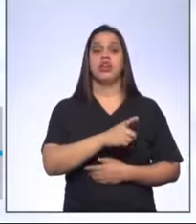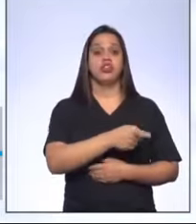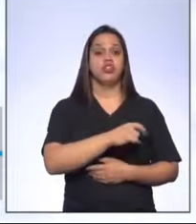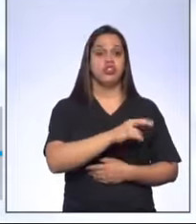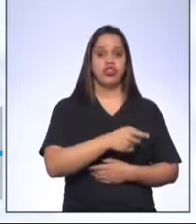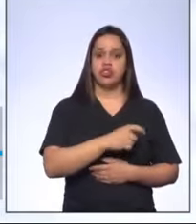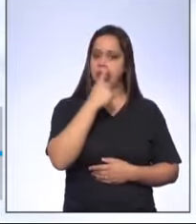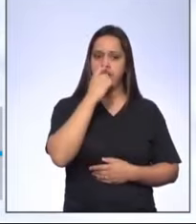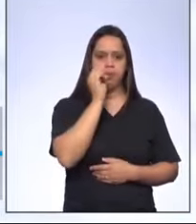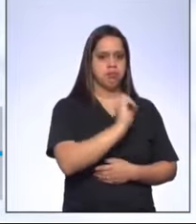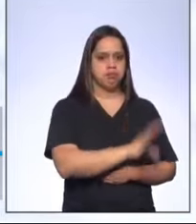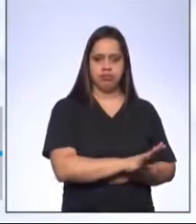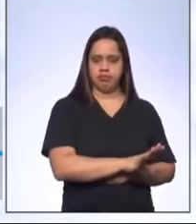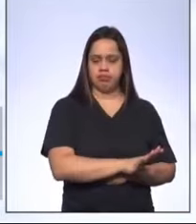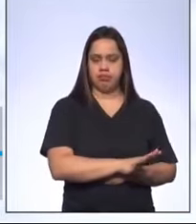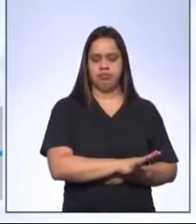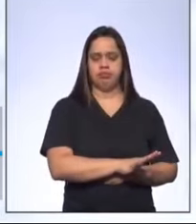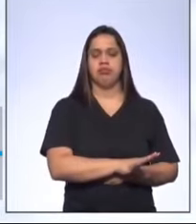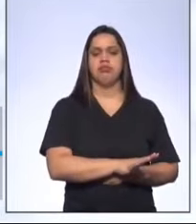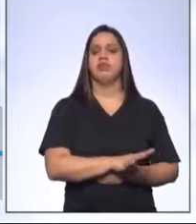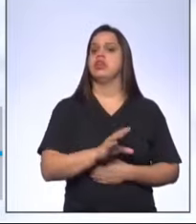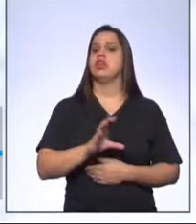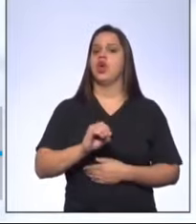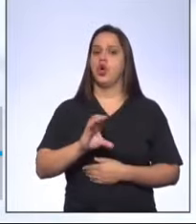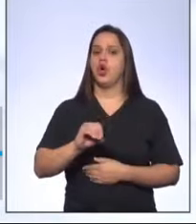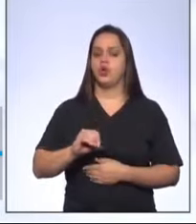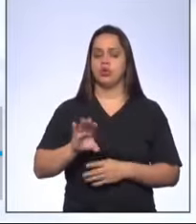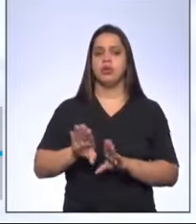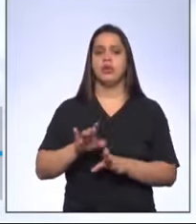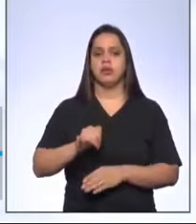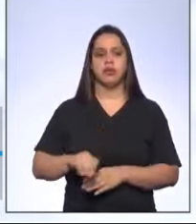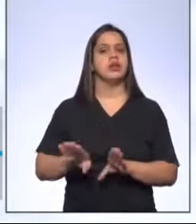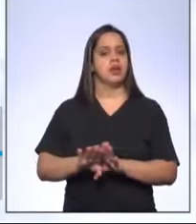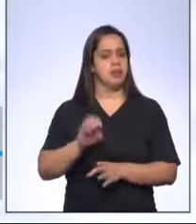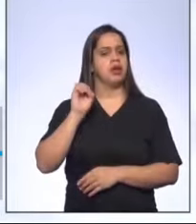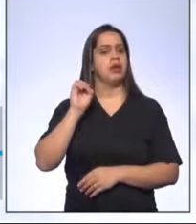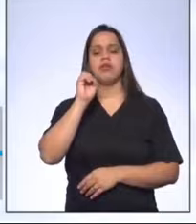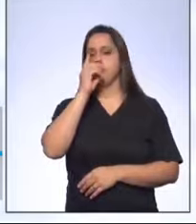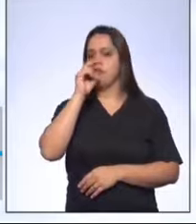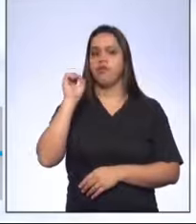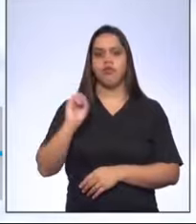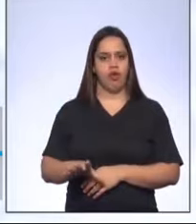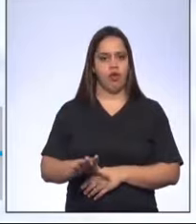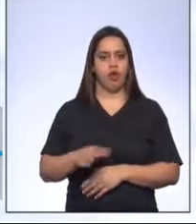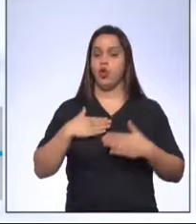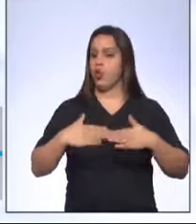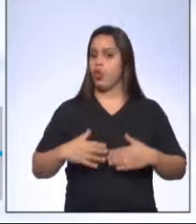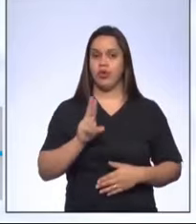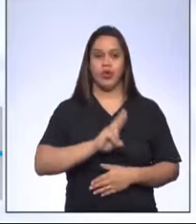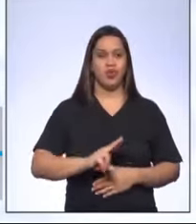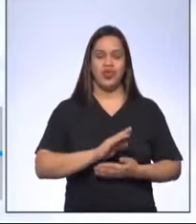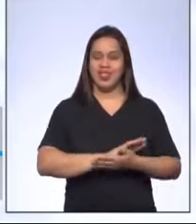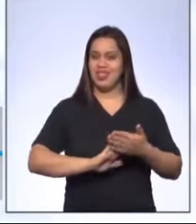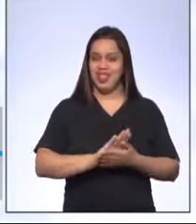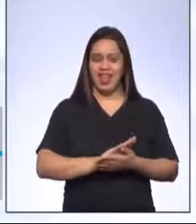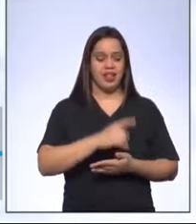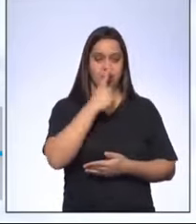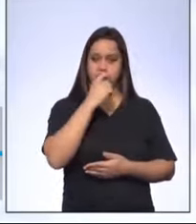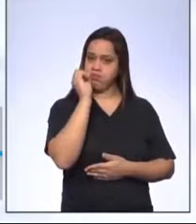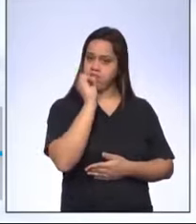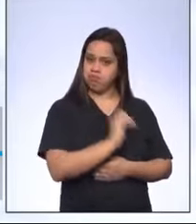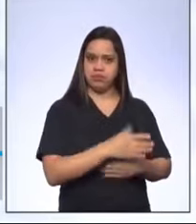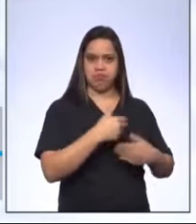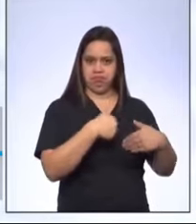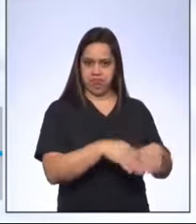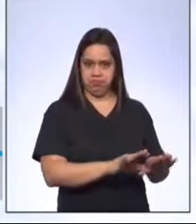jogar fora. Tá bom? Então é o que o corpo não utilizou. É lixo, é o esgoto do corpo. Vai embora.